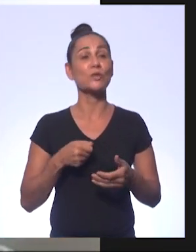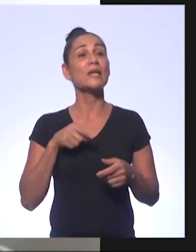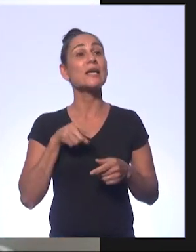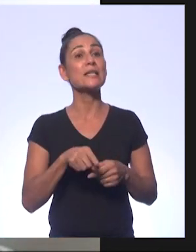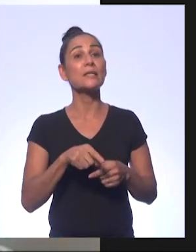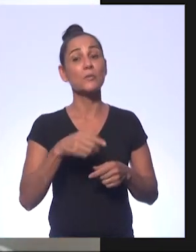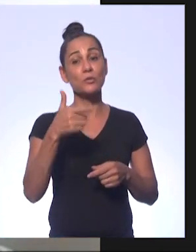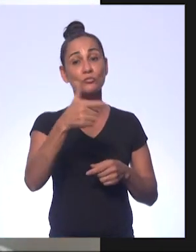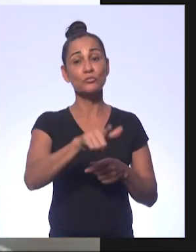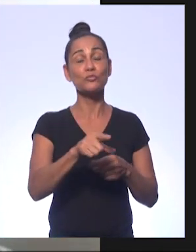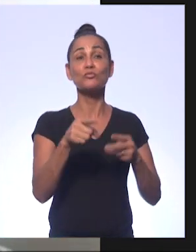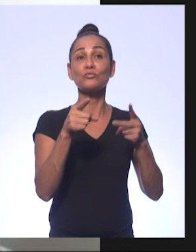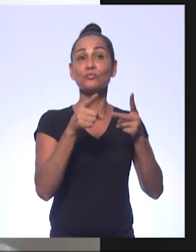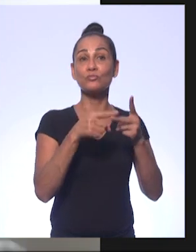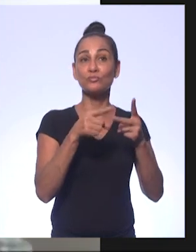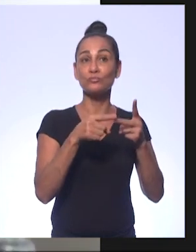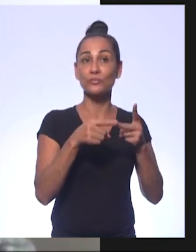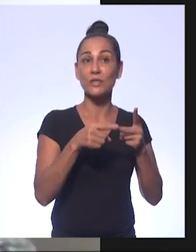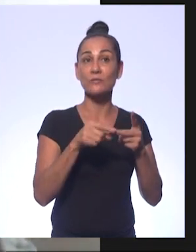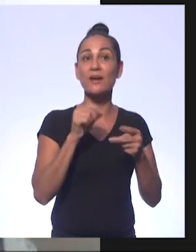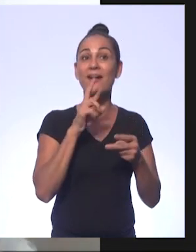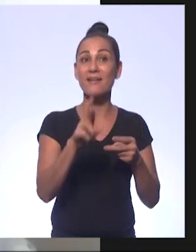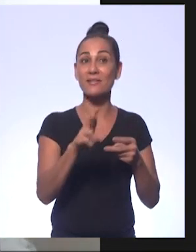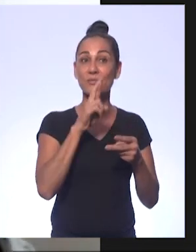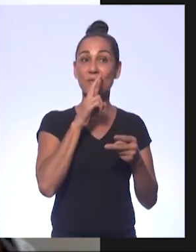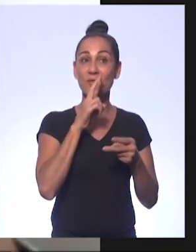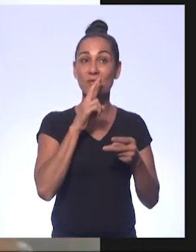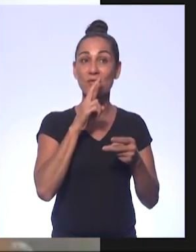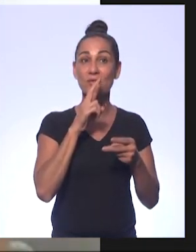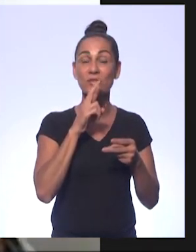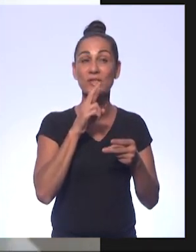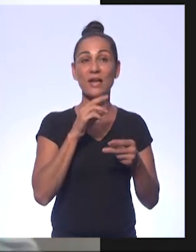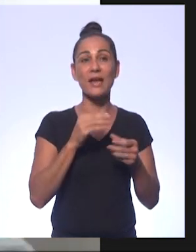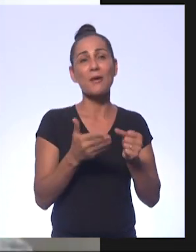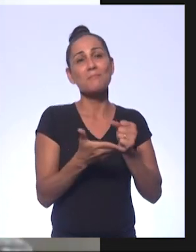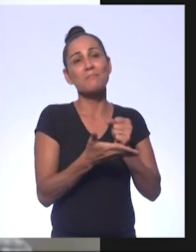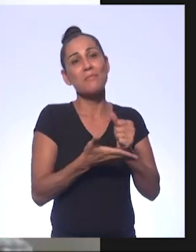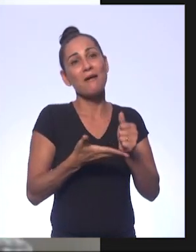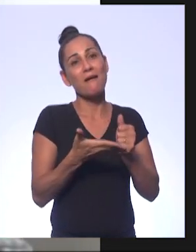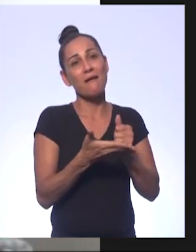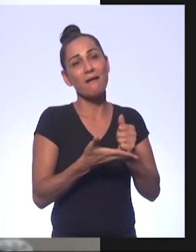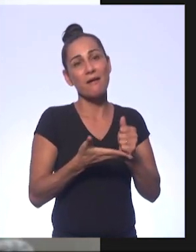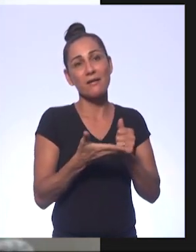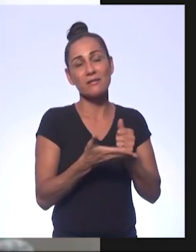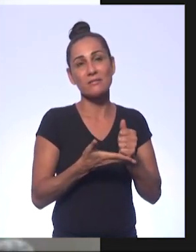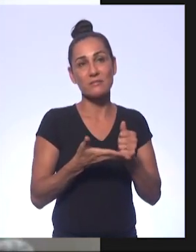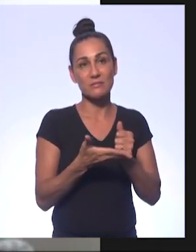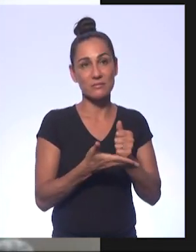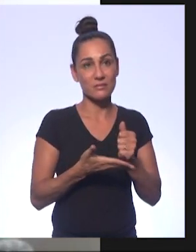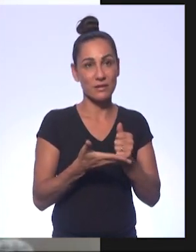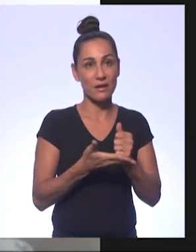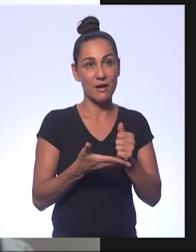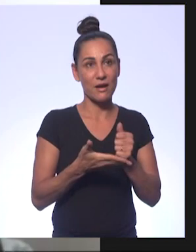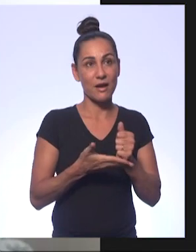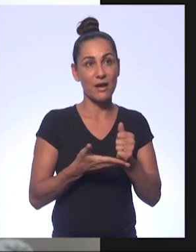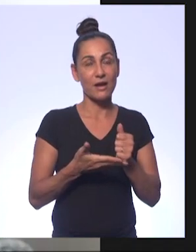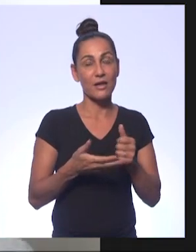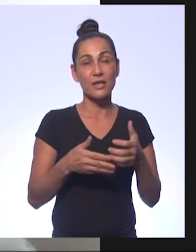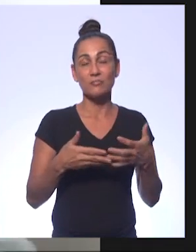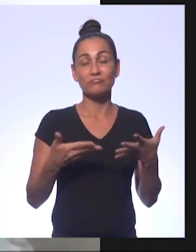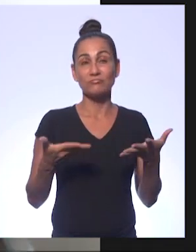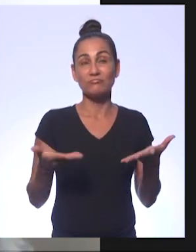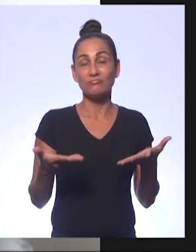a resposta do estudante, ela é aquela resposta básica. A pessoa